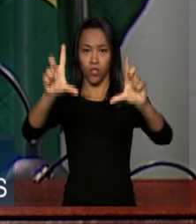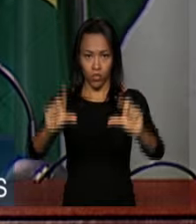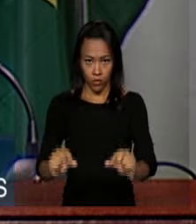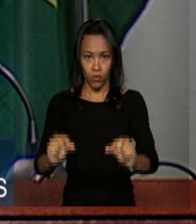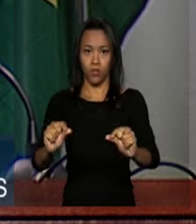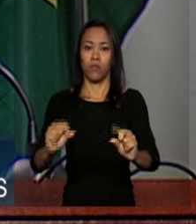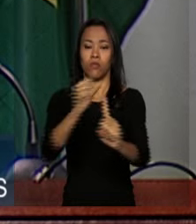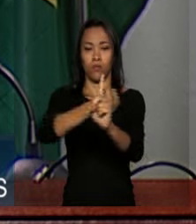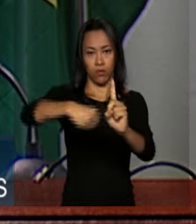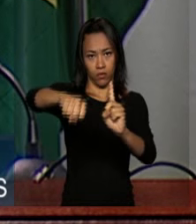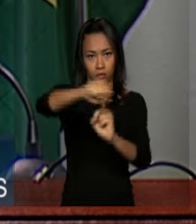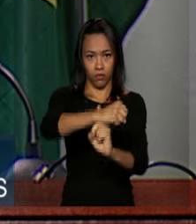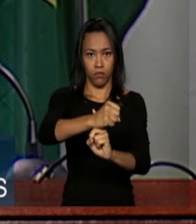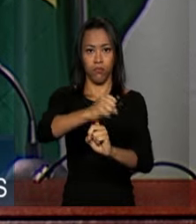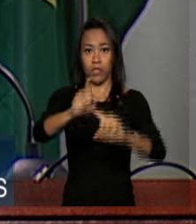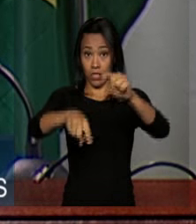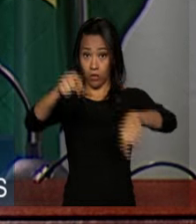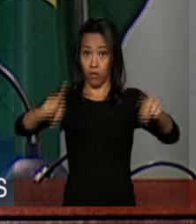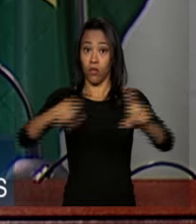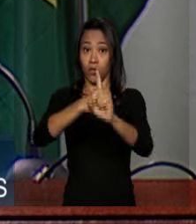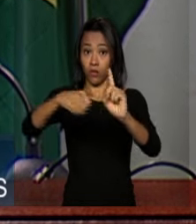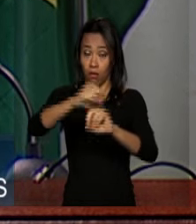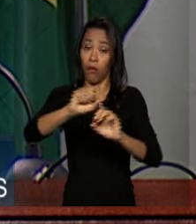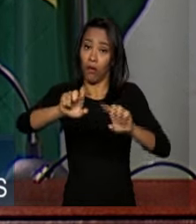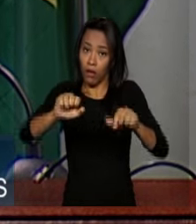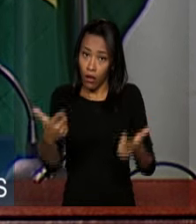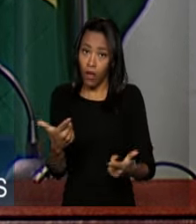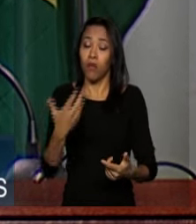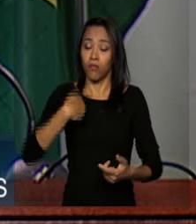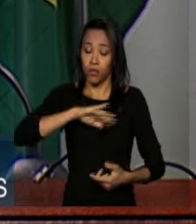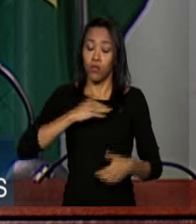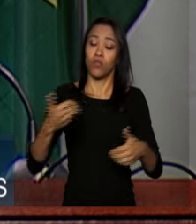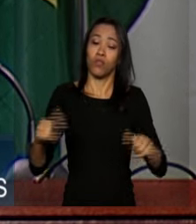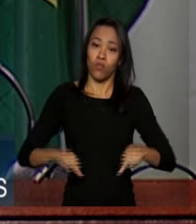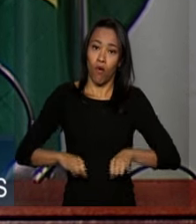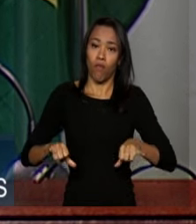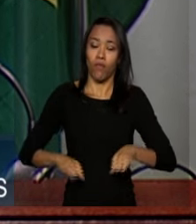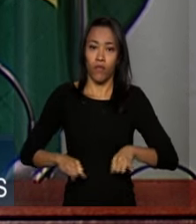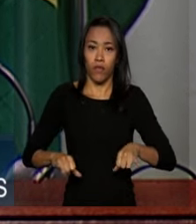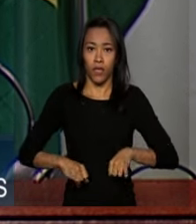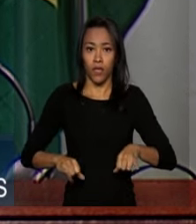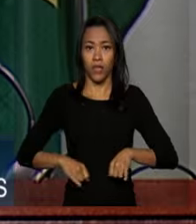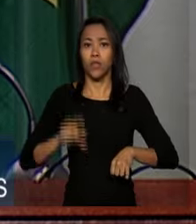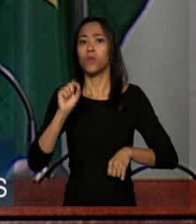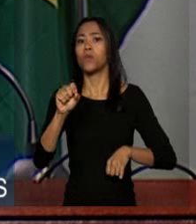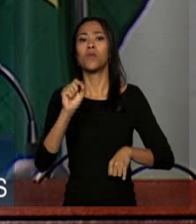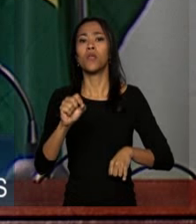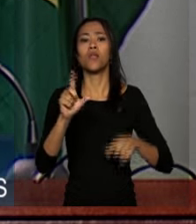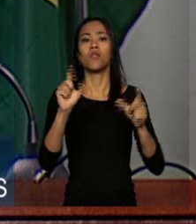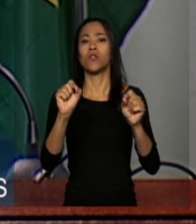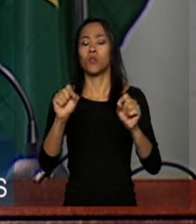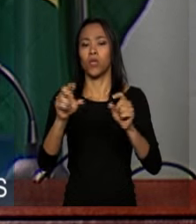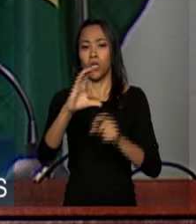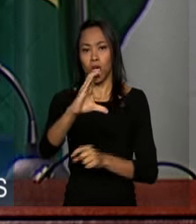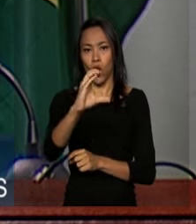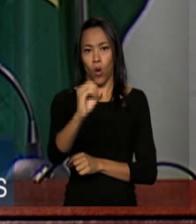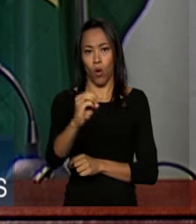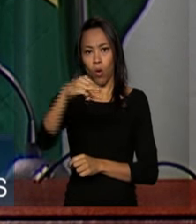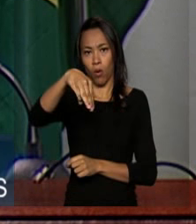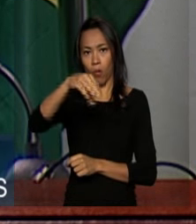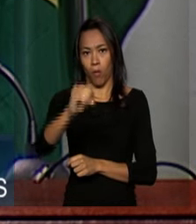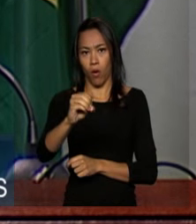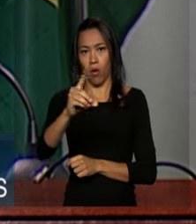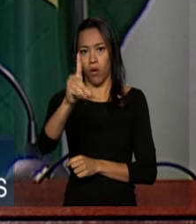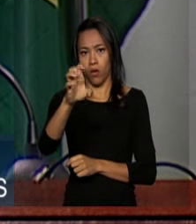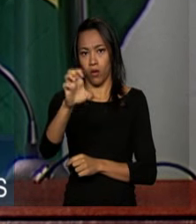É fato que estamos sofrendo o fim do chamado superciclo das commodities. Mas é fato